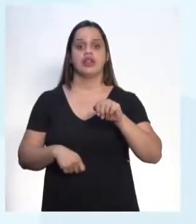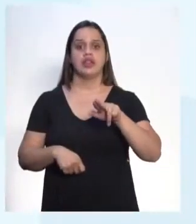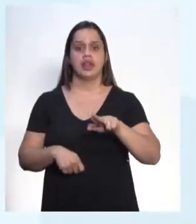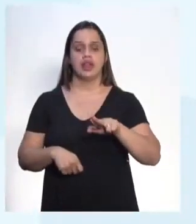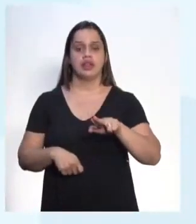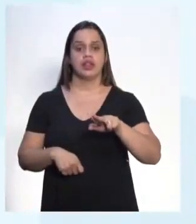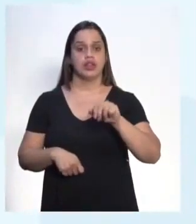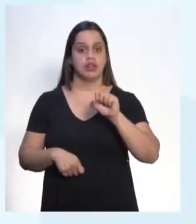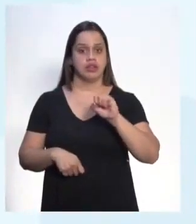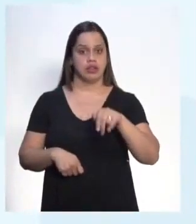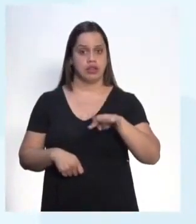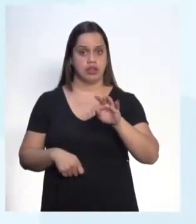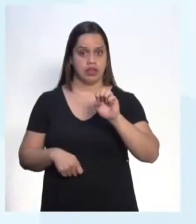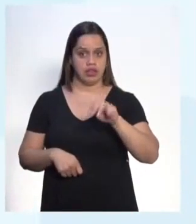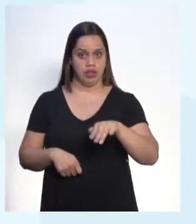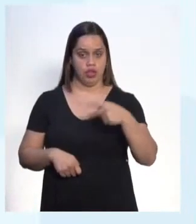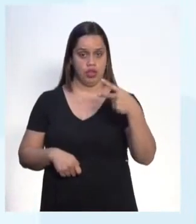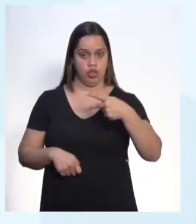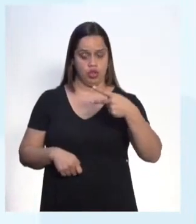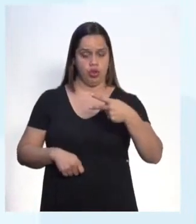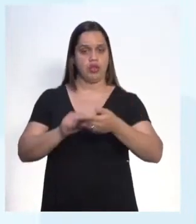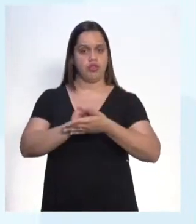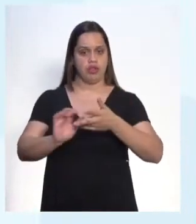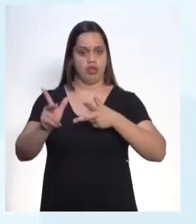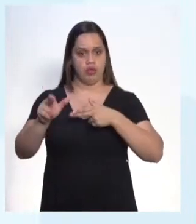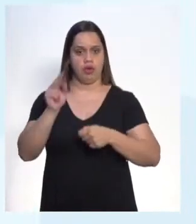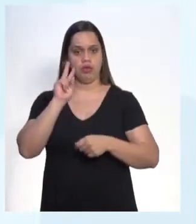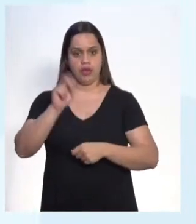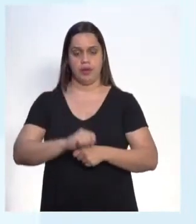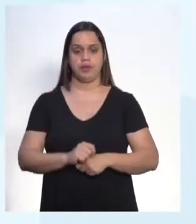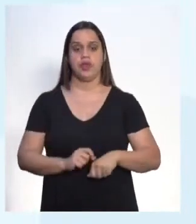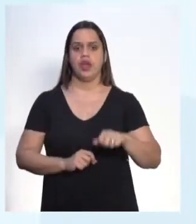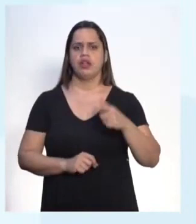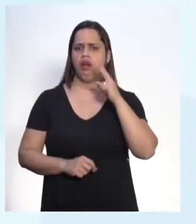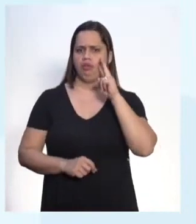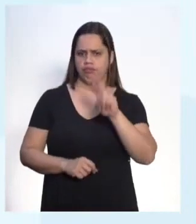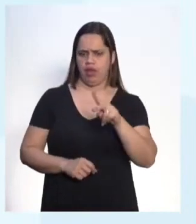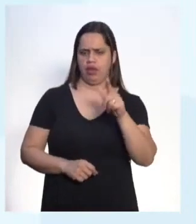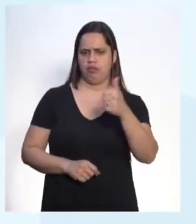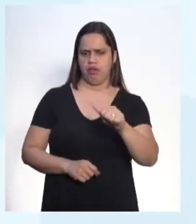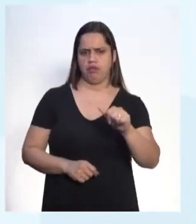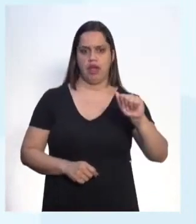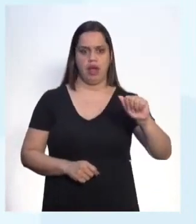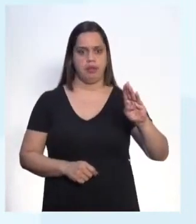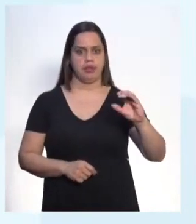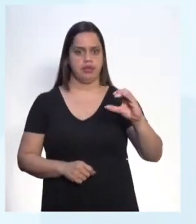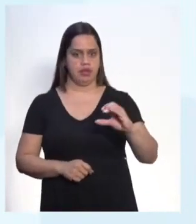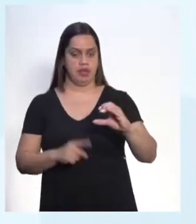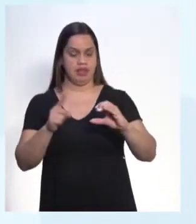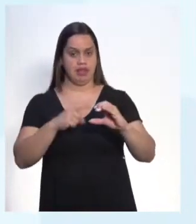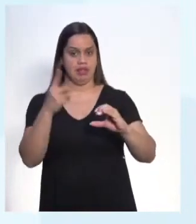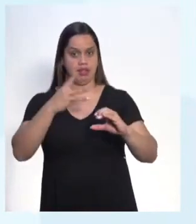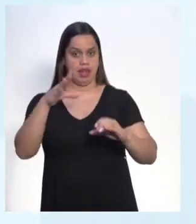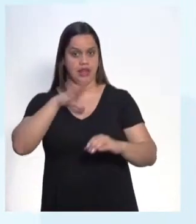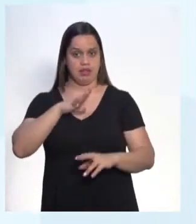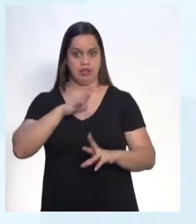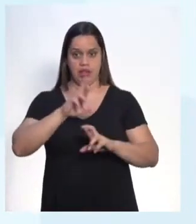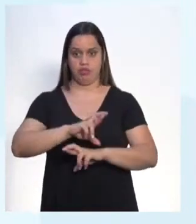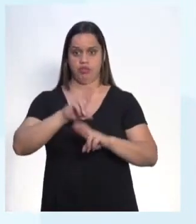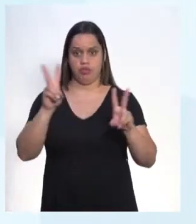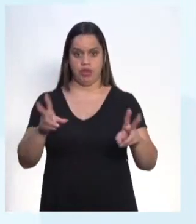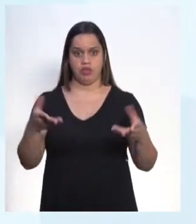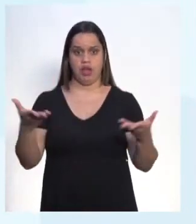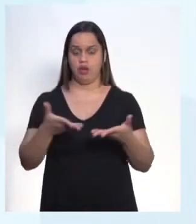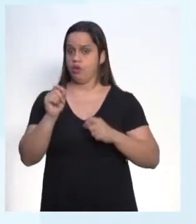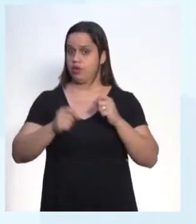mesma atividade. Considere que A, B e C são 3 cidades distintas.